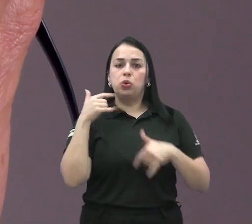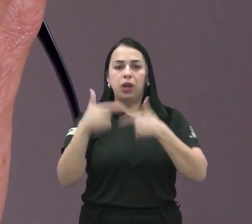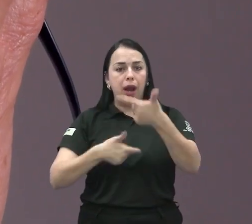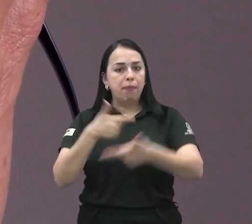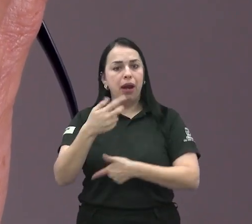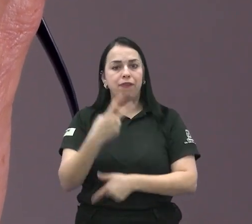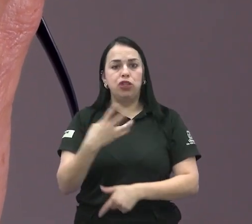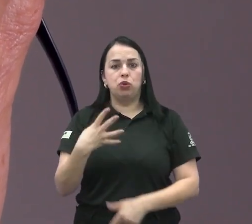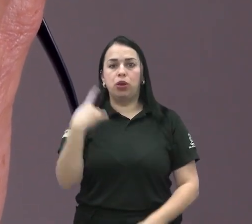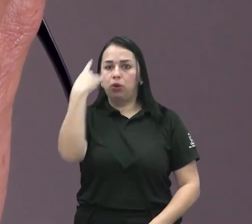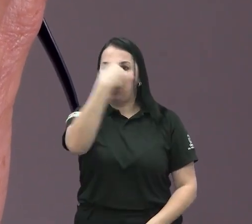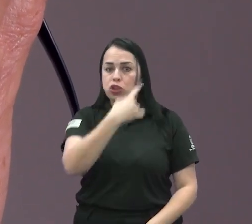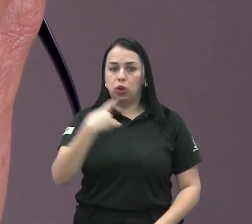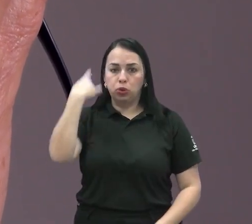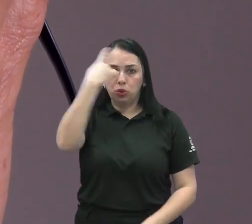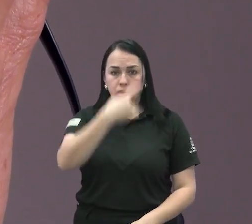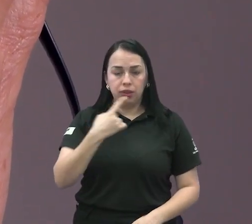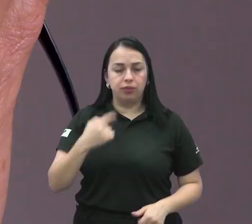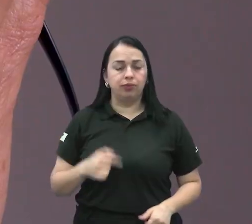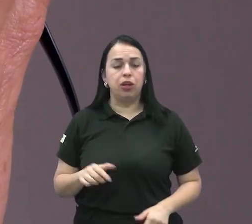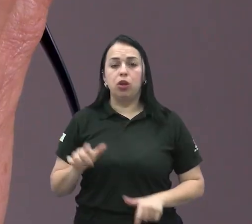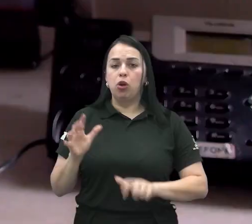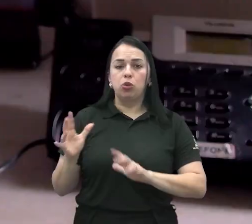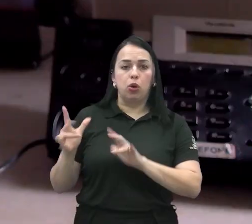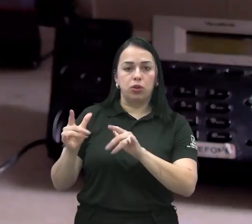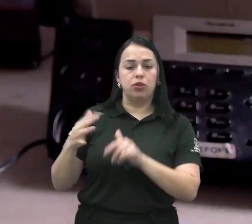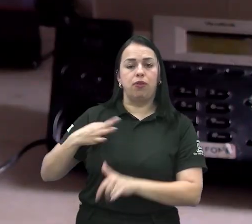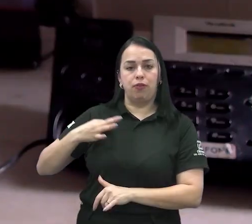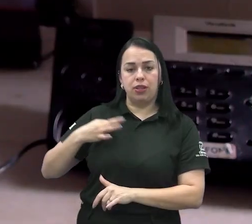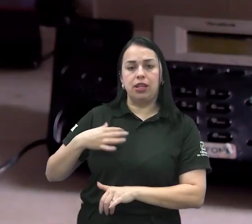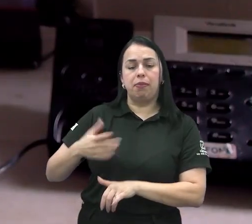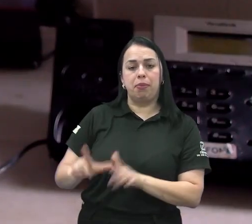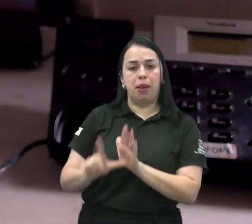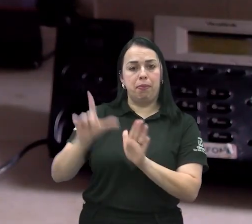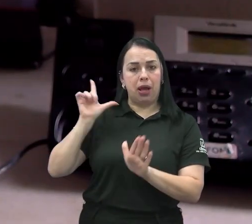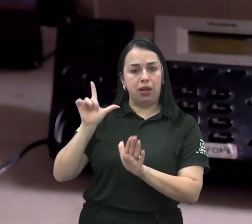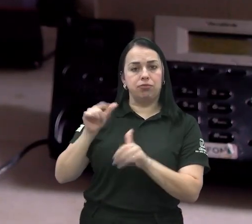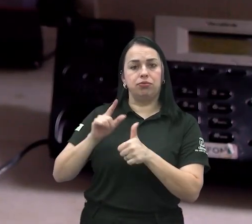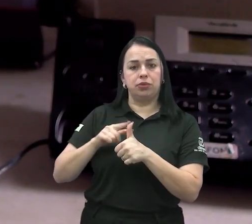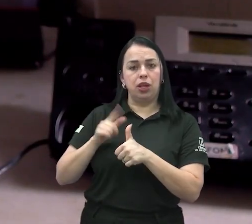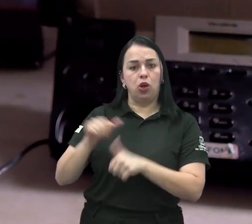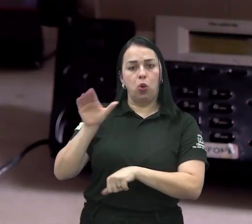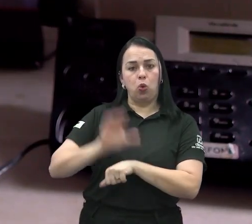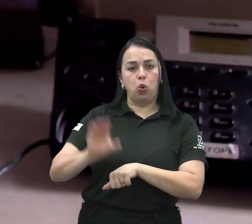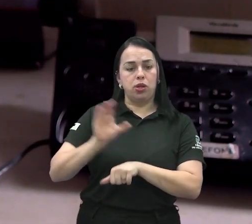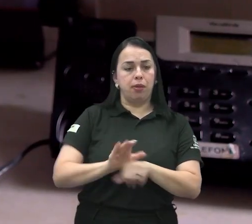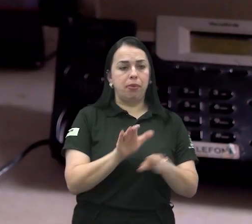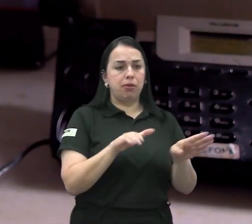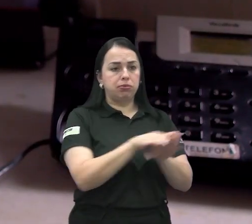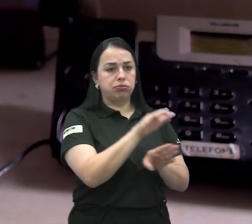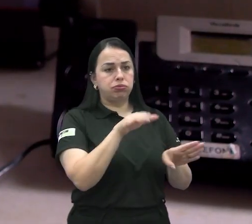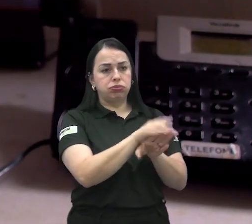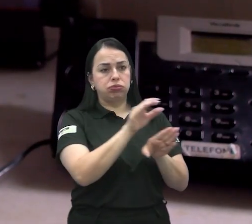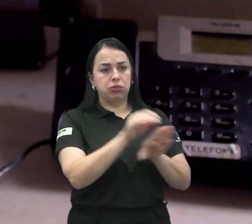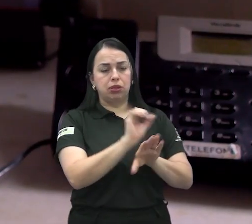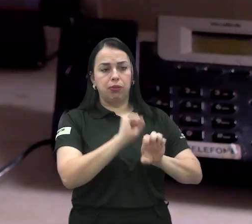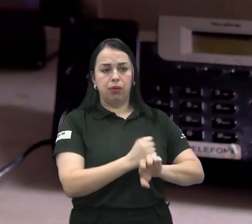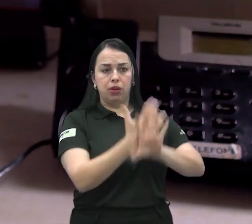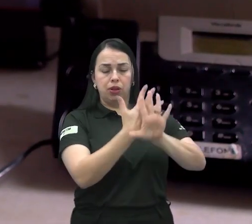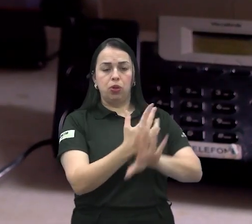serviço funciona 24 horas, todos os dias. Todos os prestadores passam por um curso para